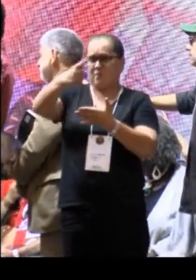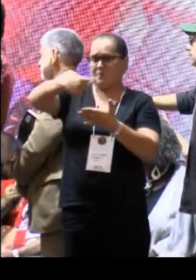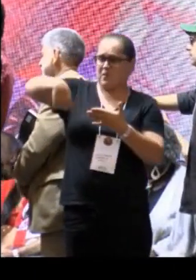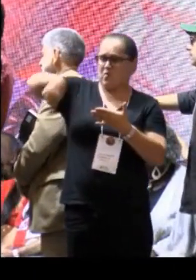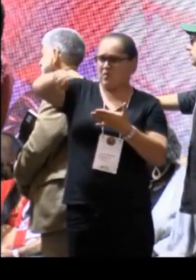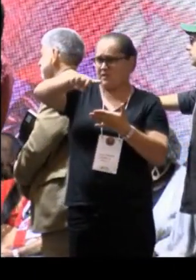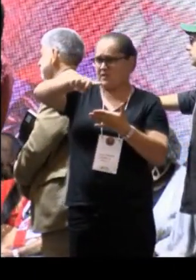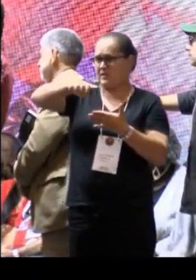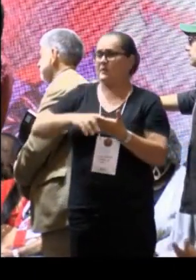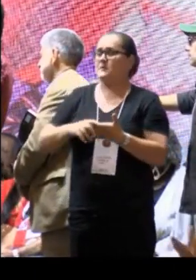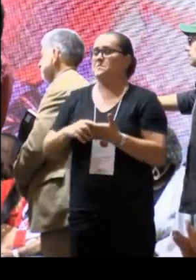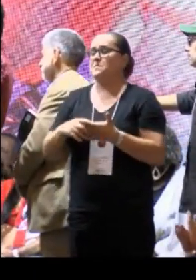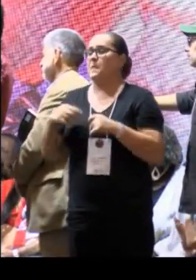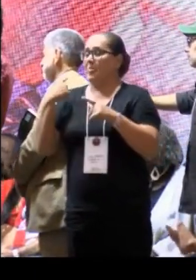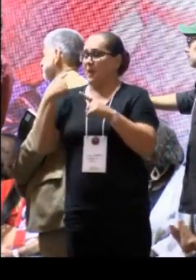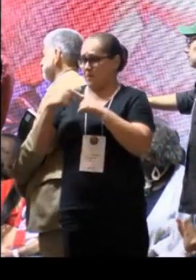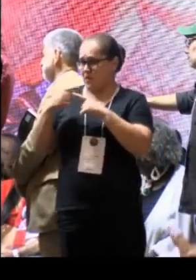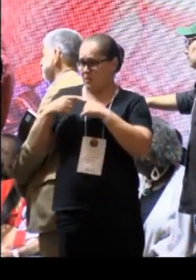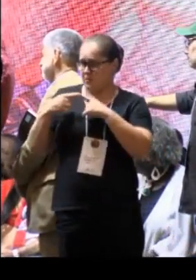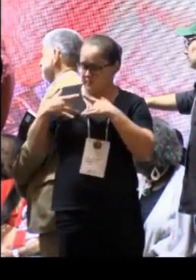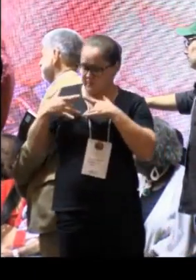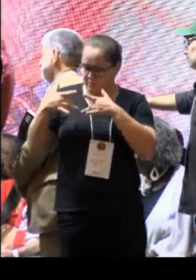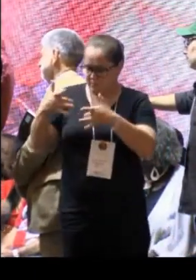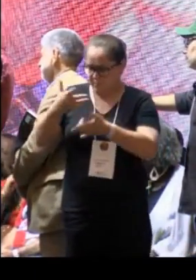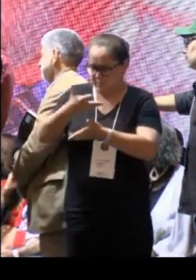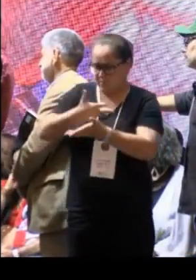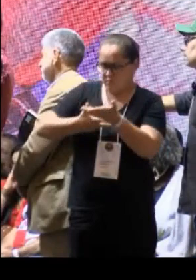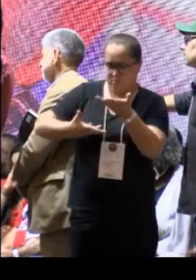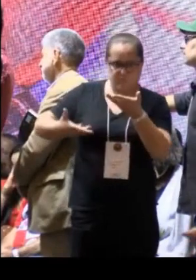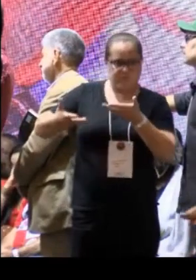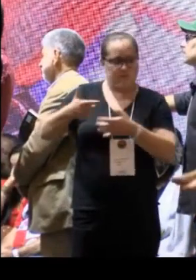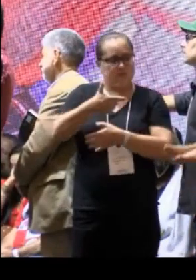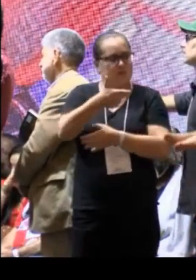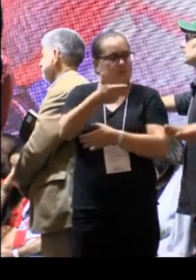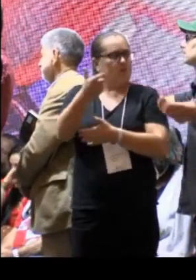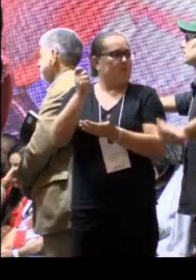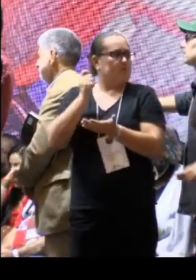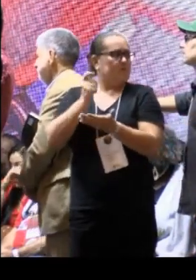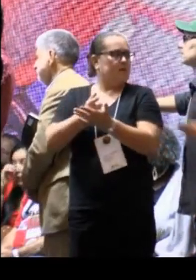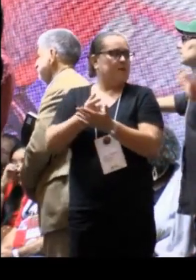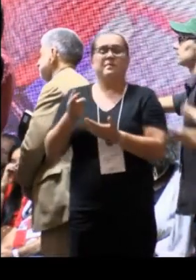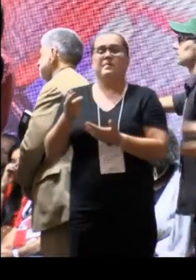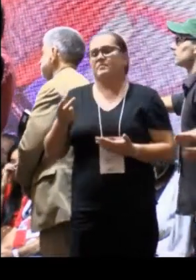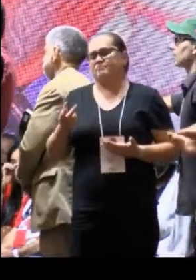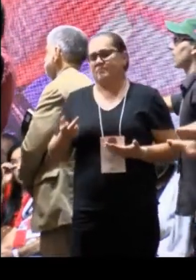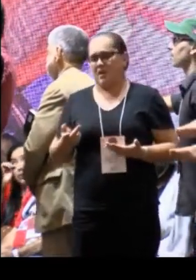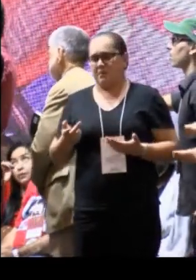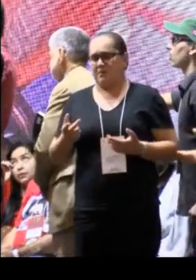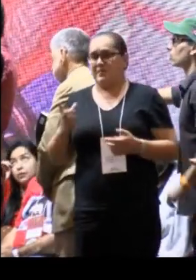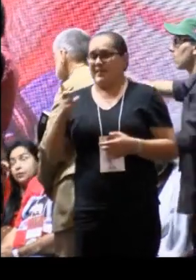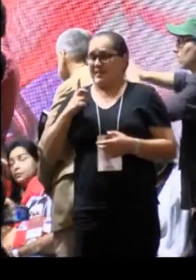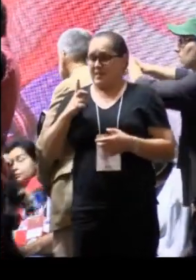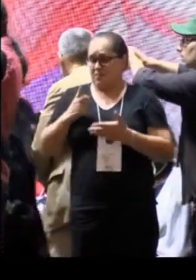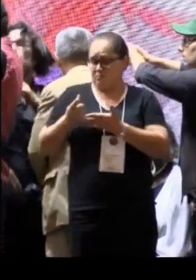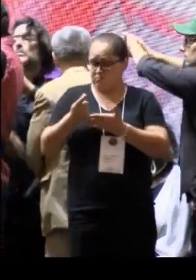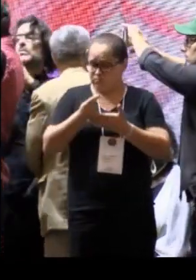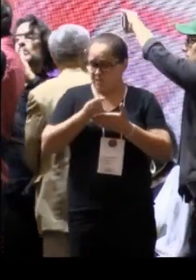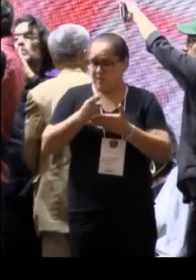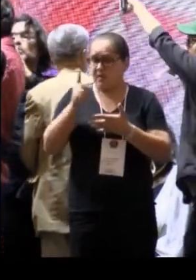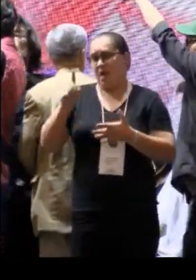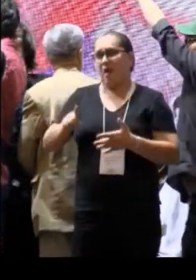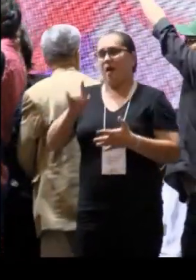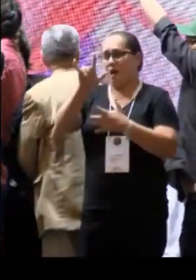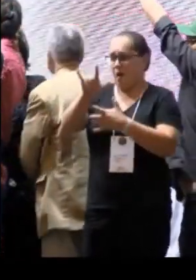vocês. Porque solidariedade não vale, não tem valor monetário. Tem valor de paixão,